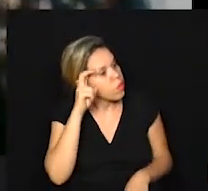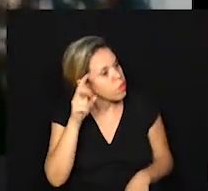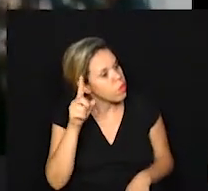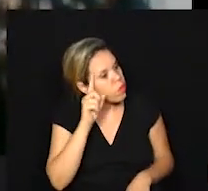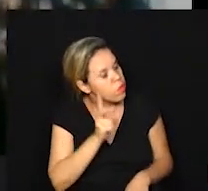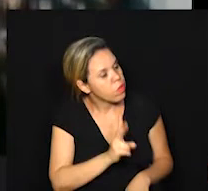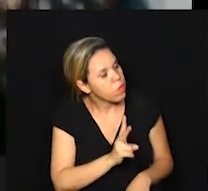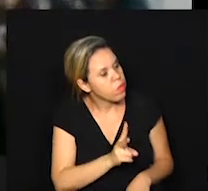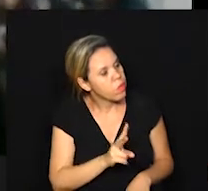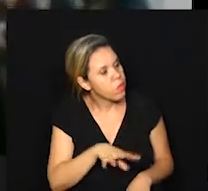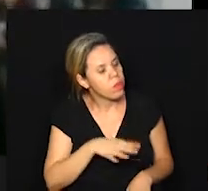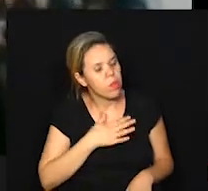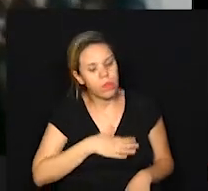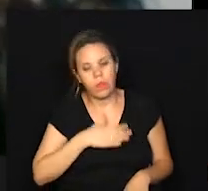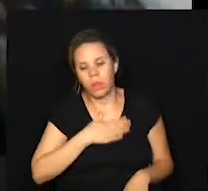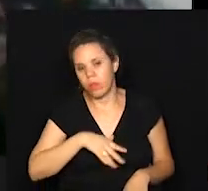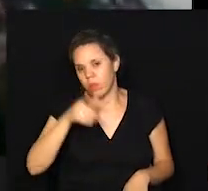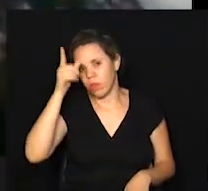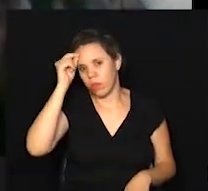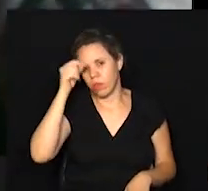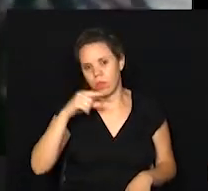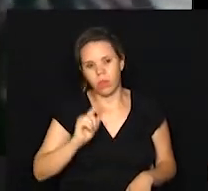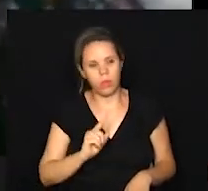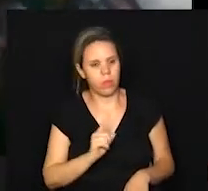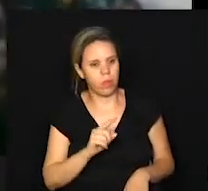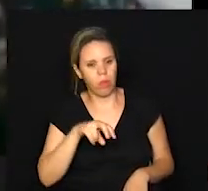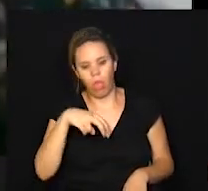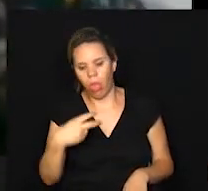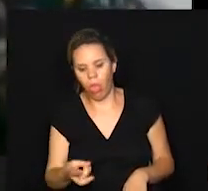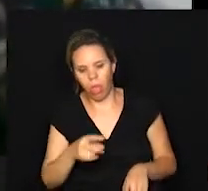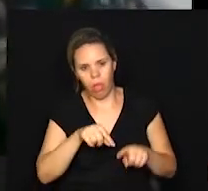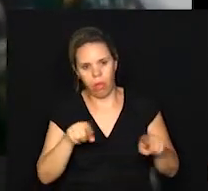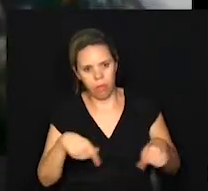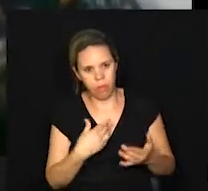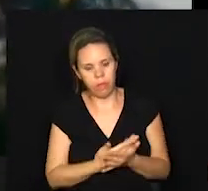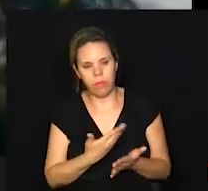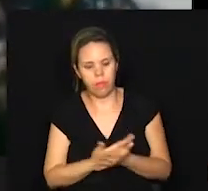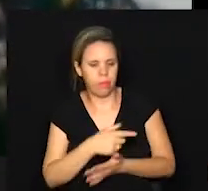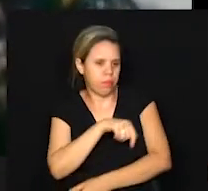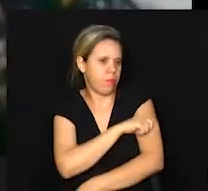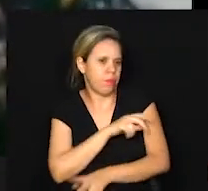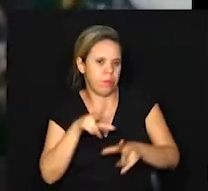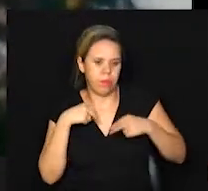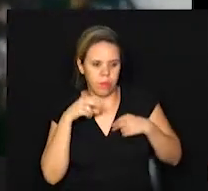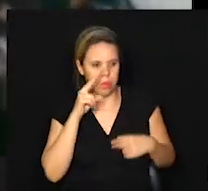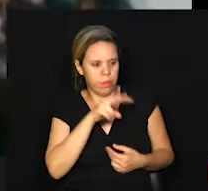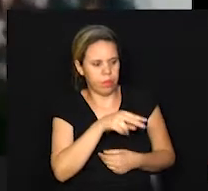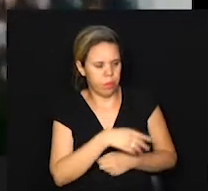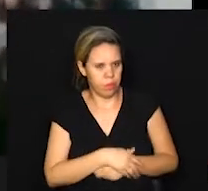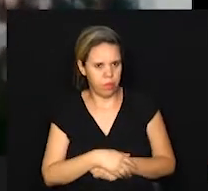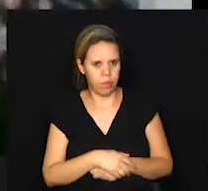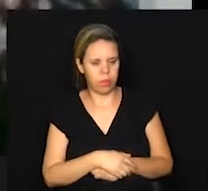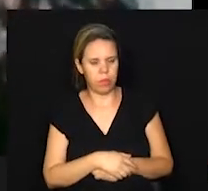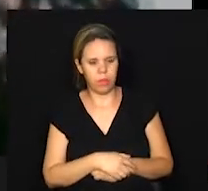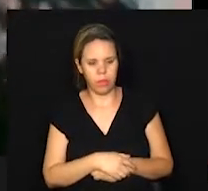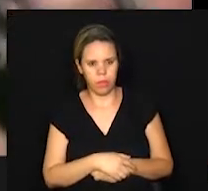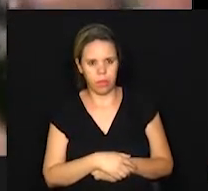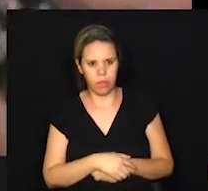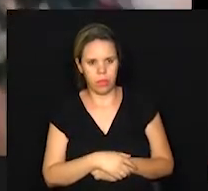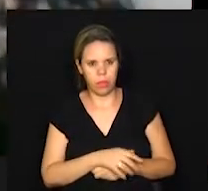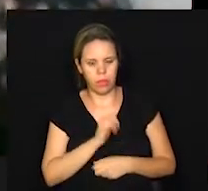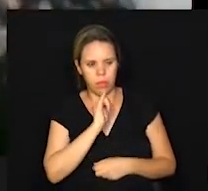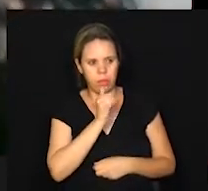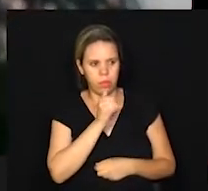continuar respirando e para não desmaiar em sala de aula, porque os alunos não merecem ver isso. A gente já jogou suicídio para